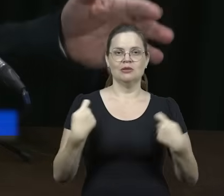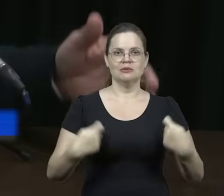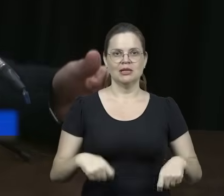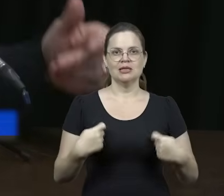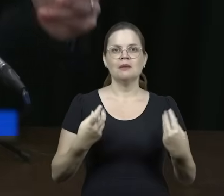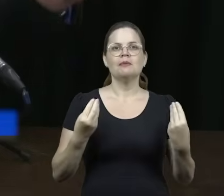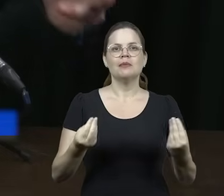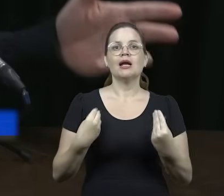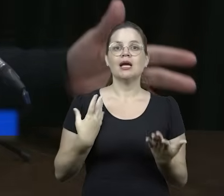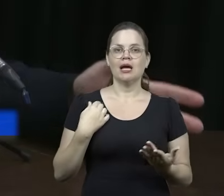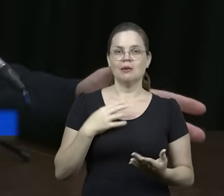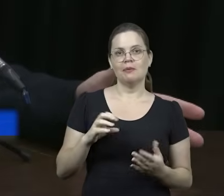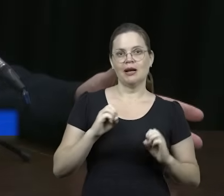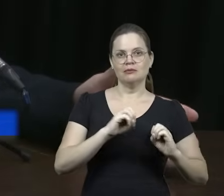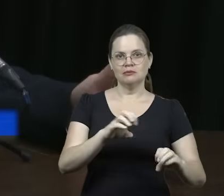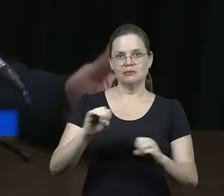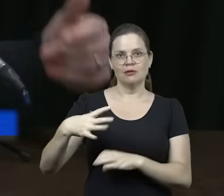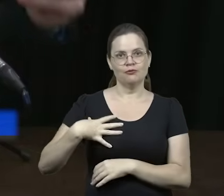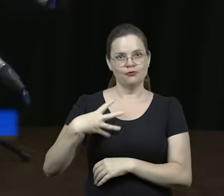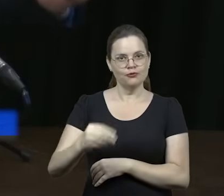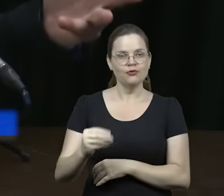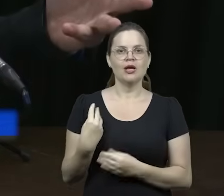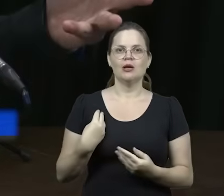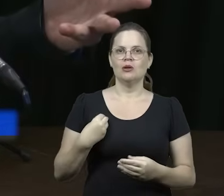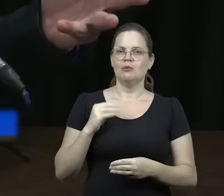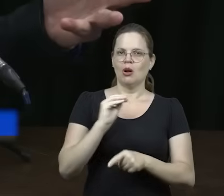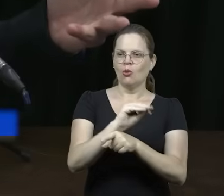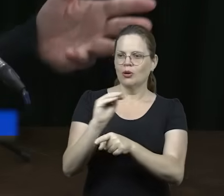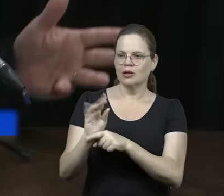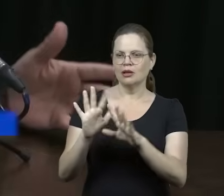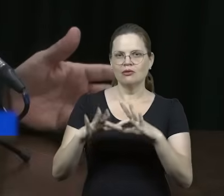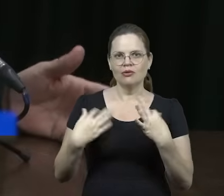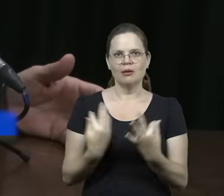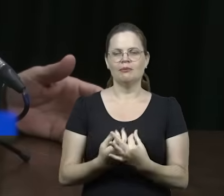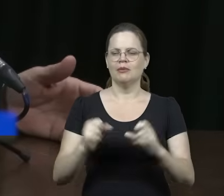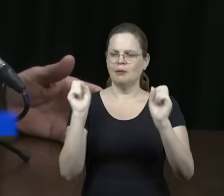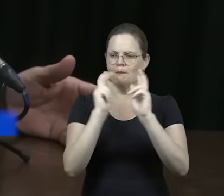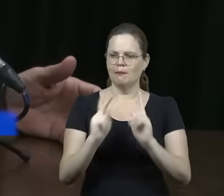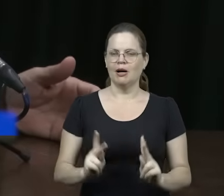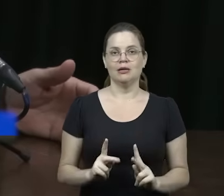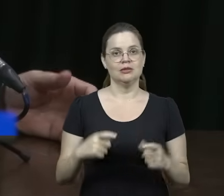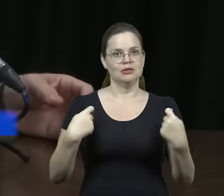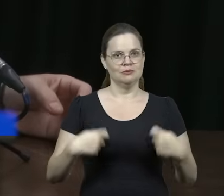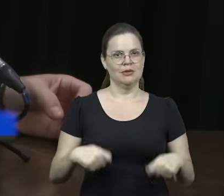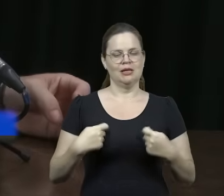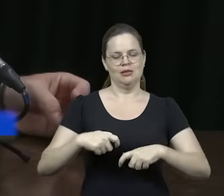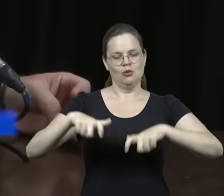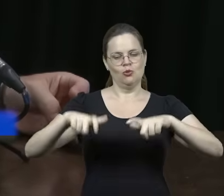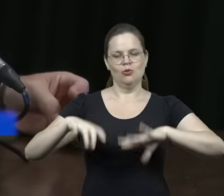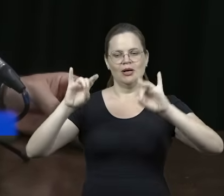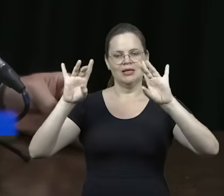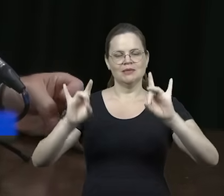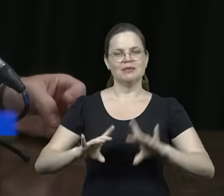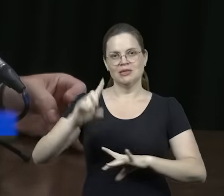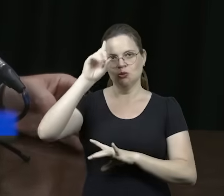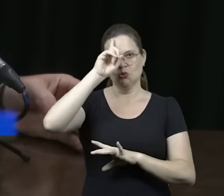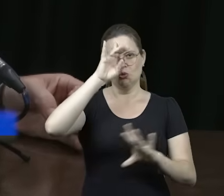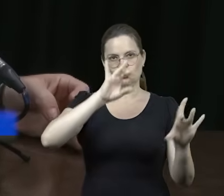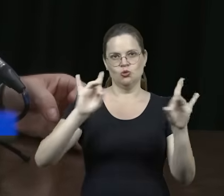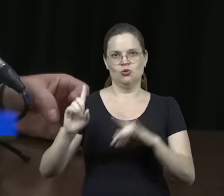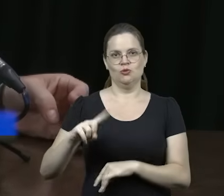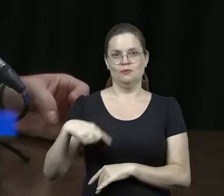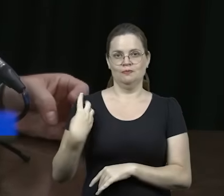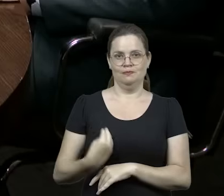nossa família, os nossos filhos, para termos paz. Nós precisamos desse abrigo todos os dias da nossa